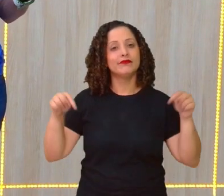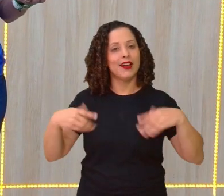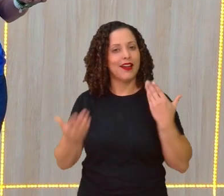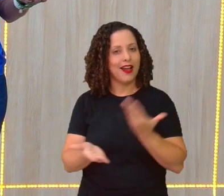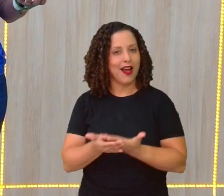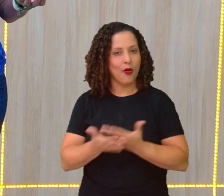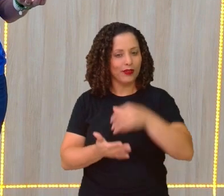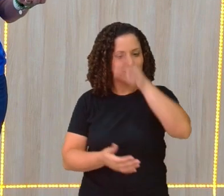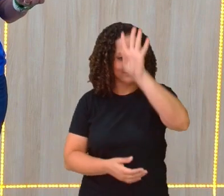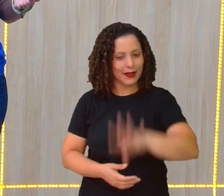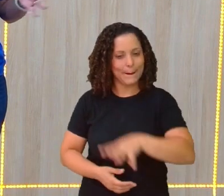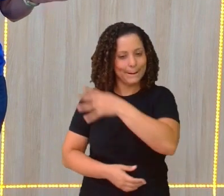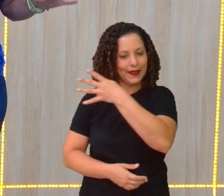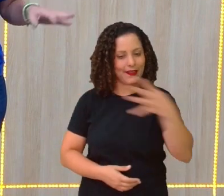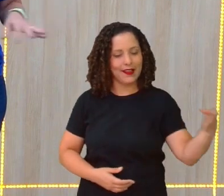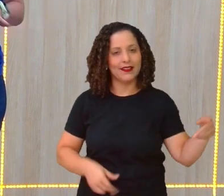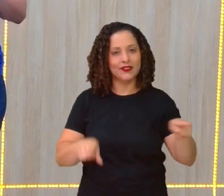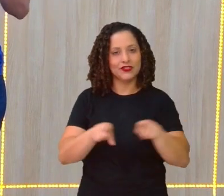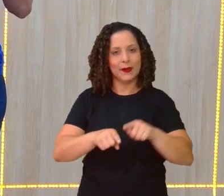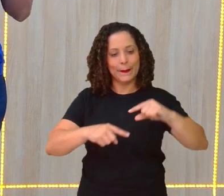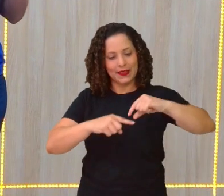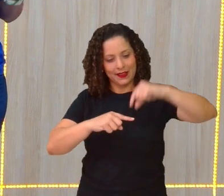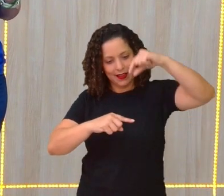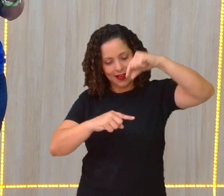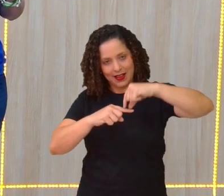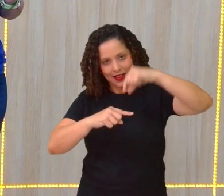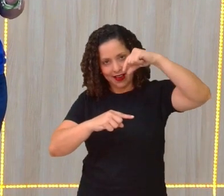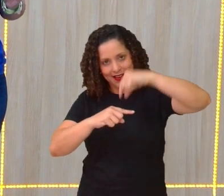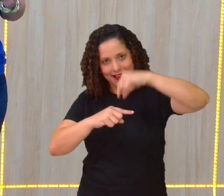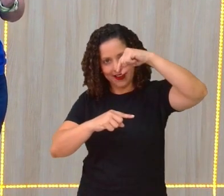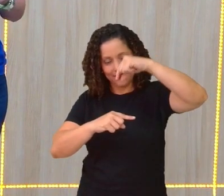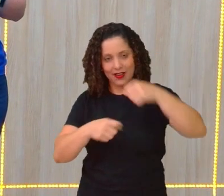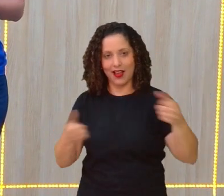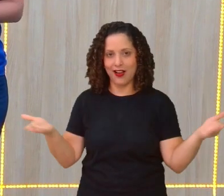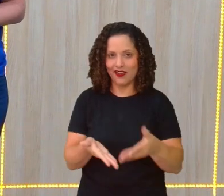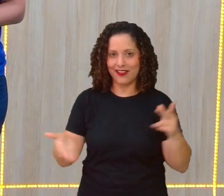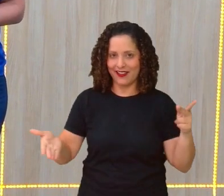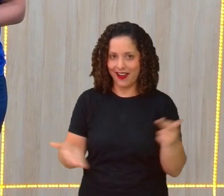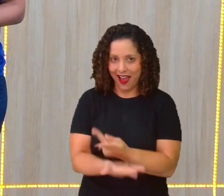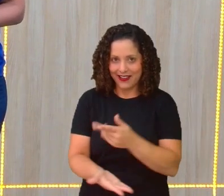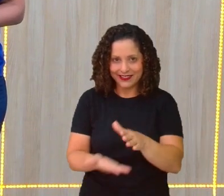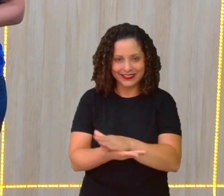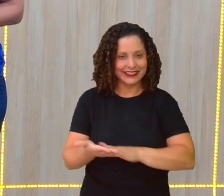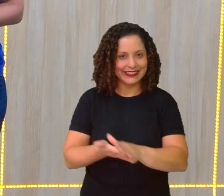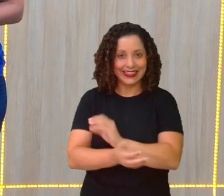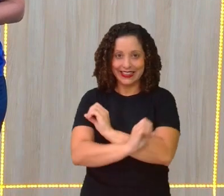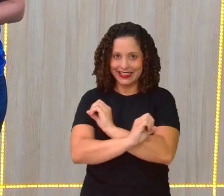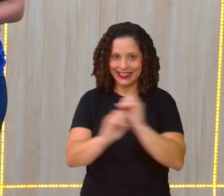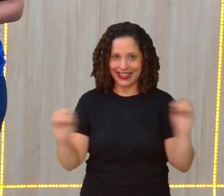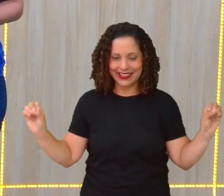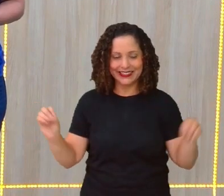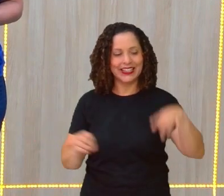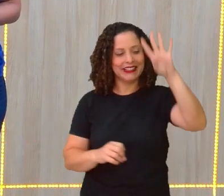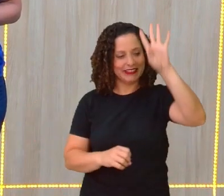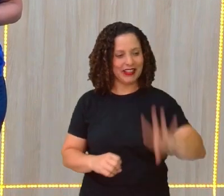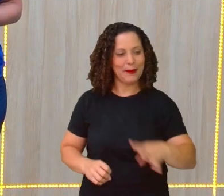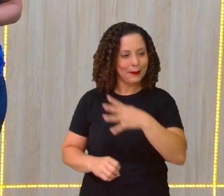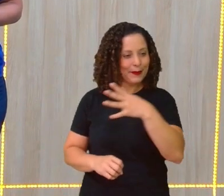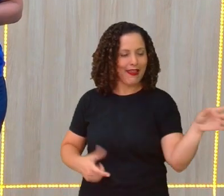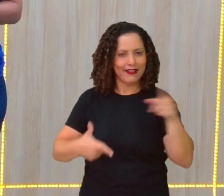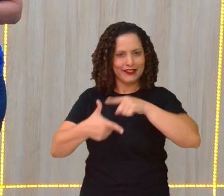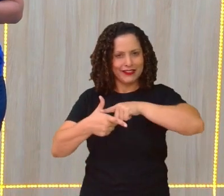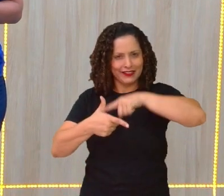de tabelas e gráficos, e tenho certeza que vocês agora não vão errar mais nenhuma questão que envolve aí tabelas e